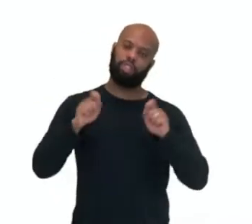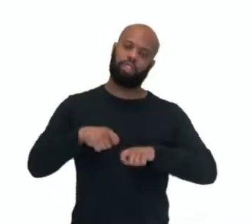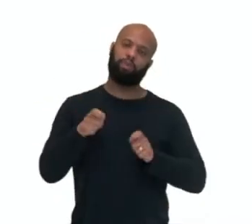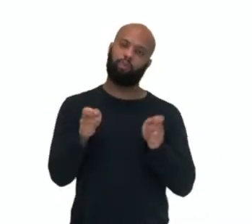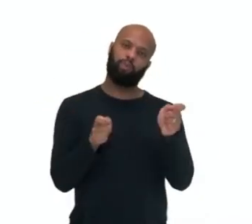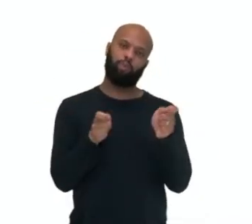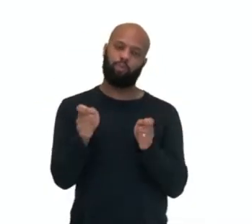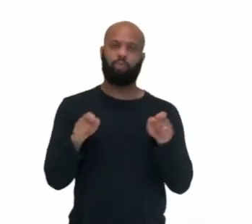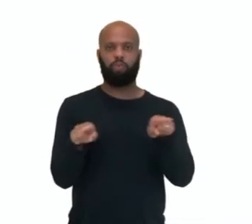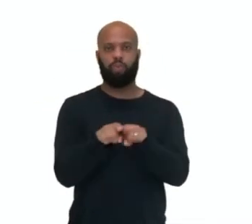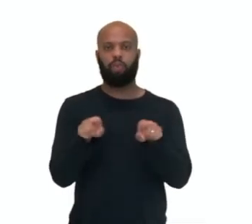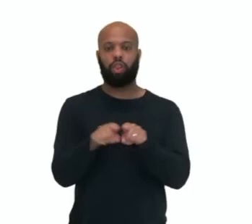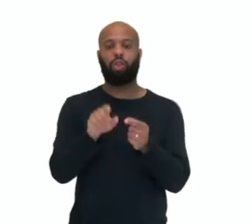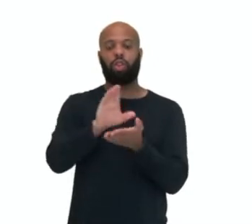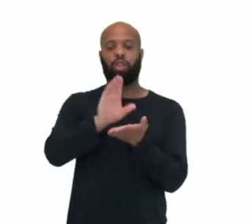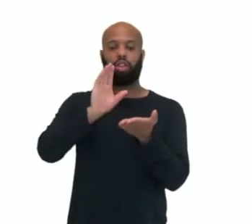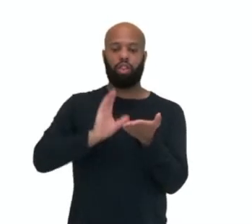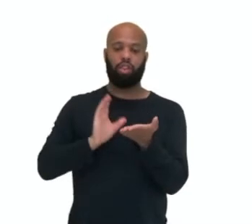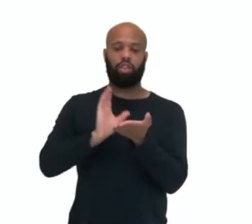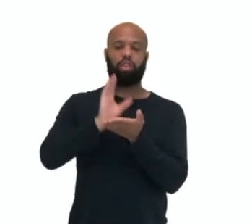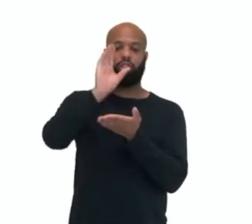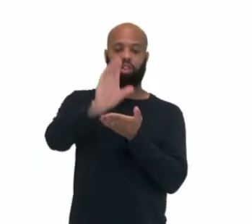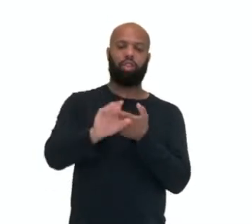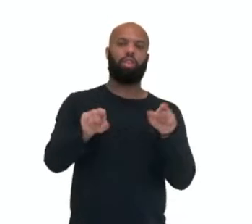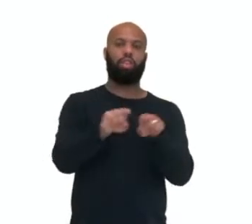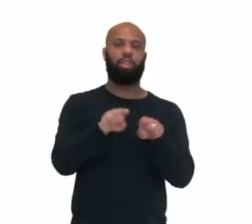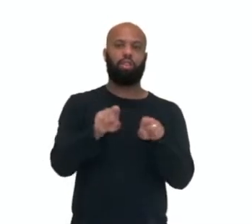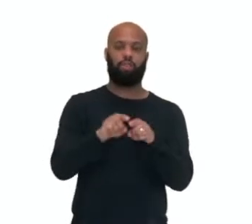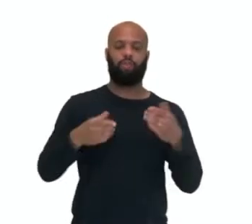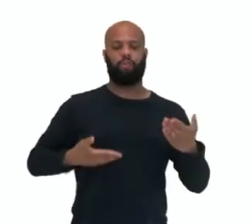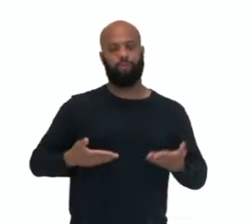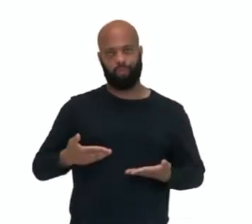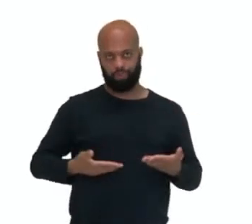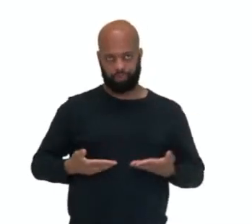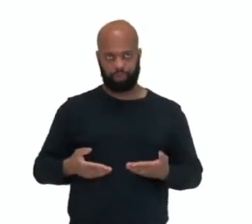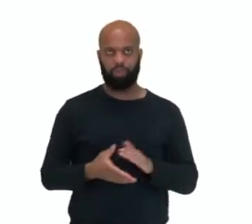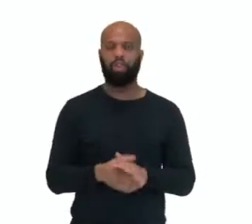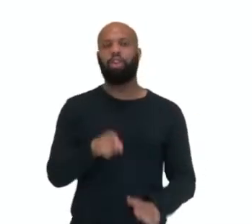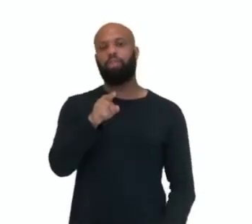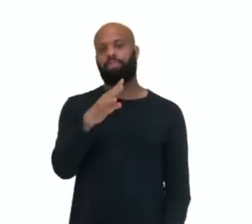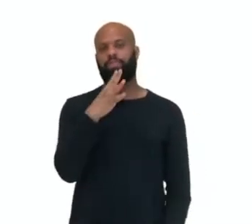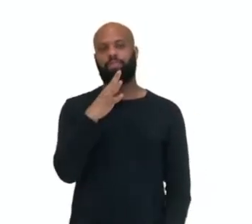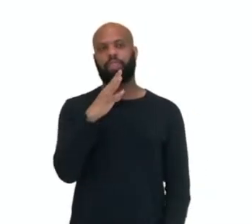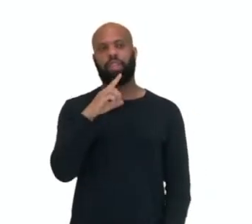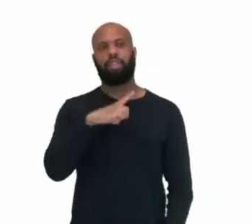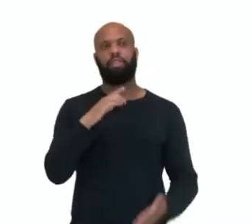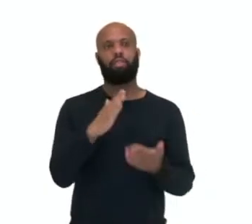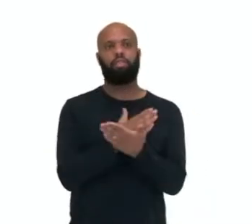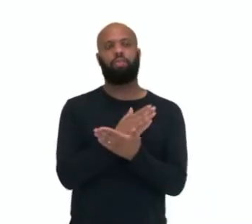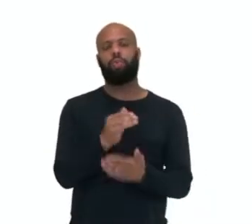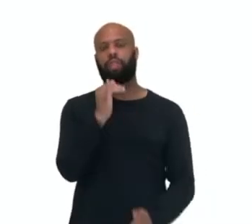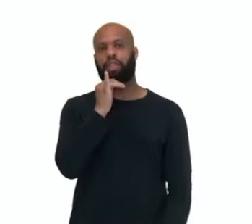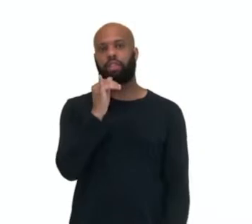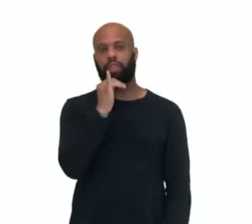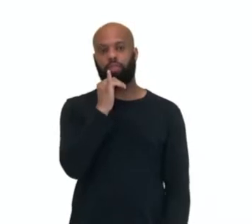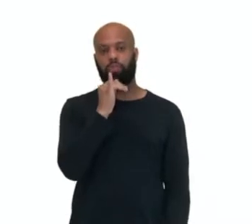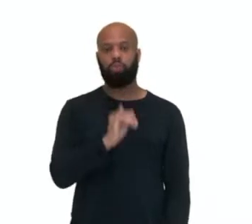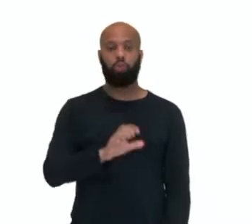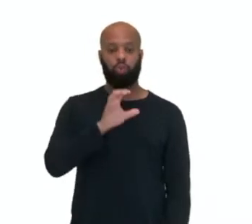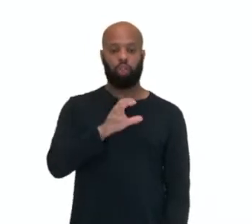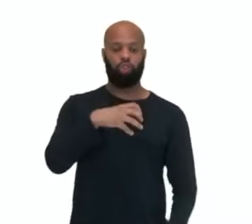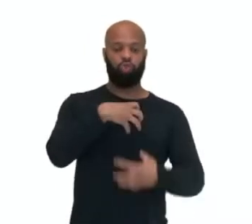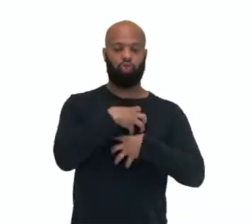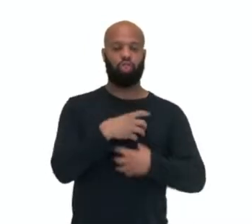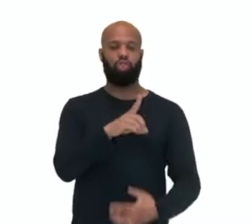mesmo de entrada e saída dos seus funcionários. Você conhece algum exemplo de recurso